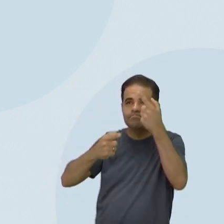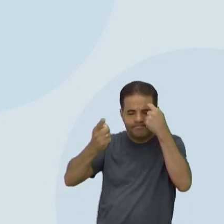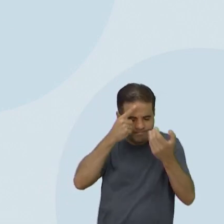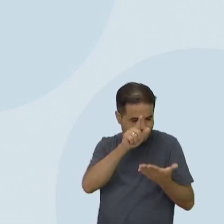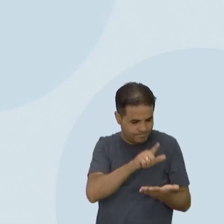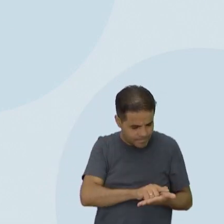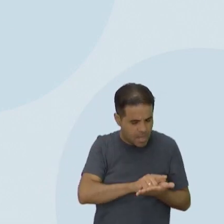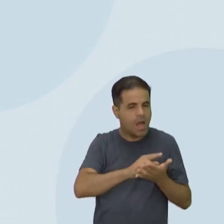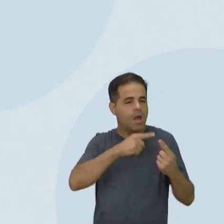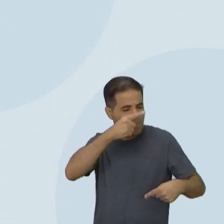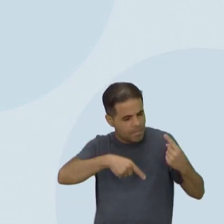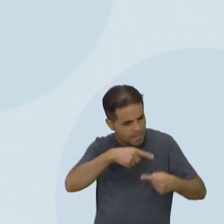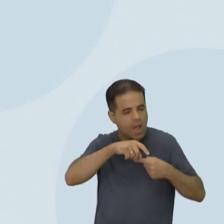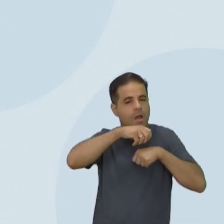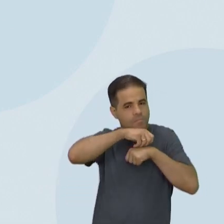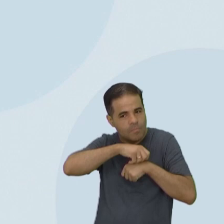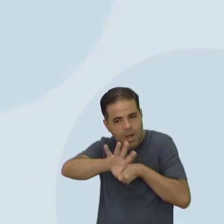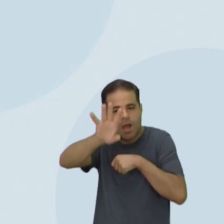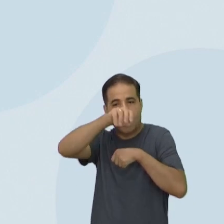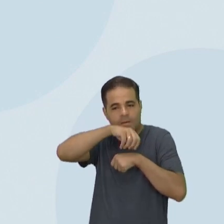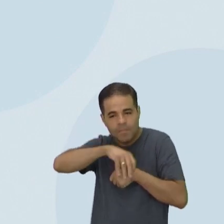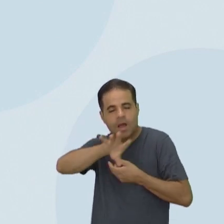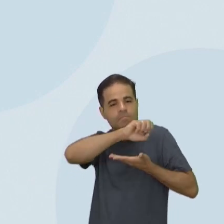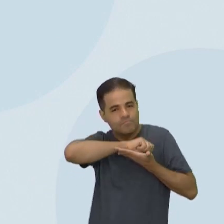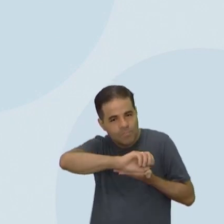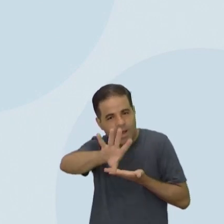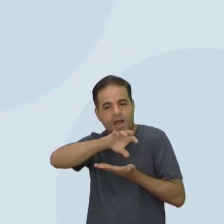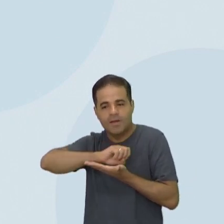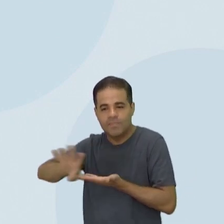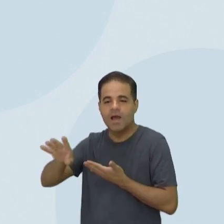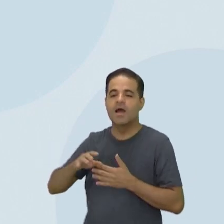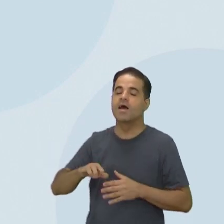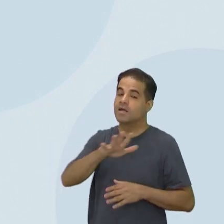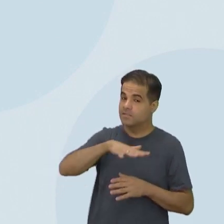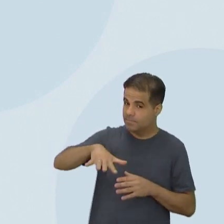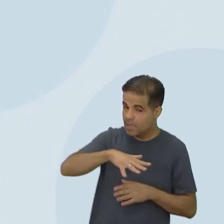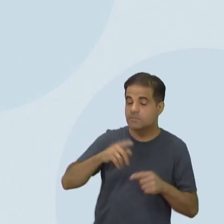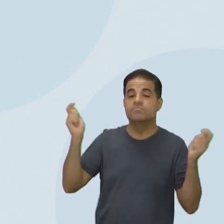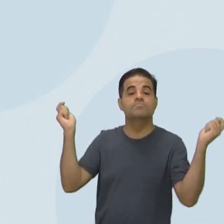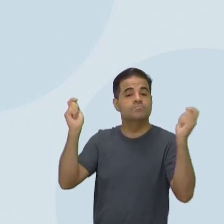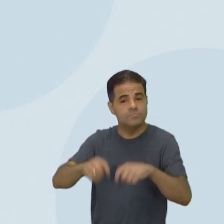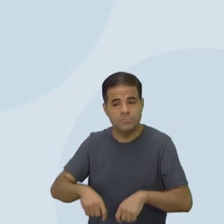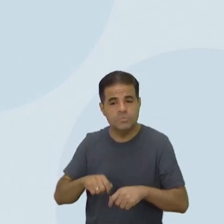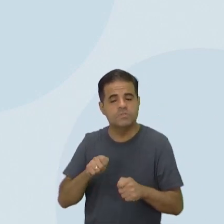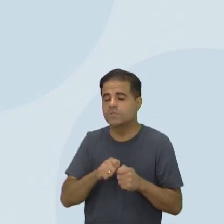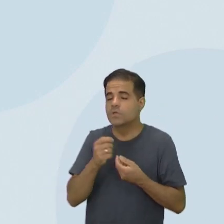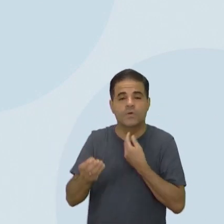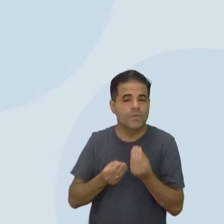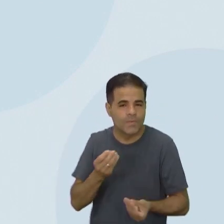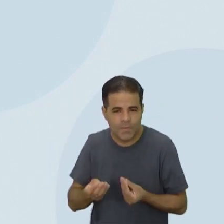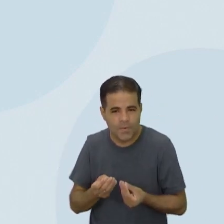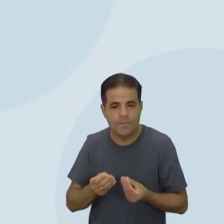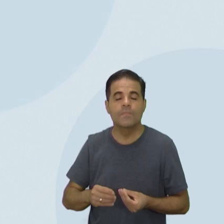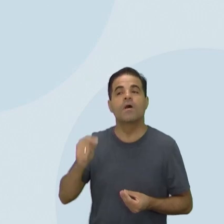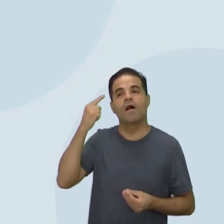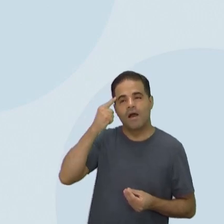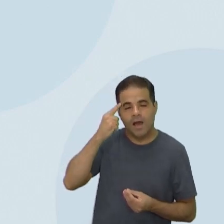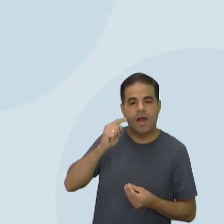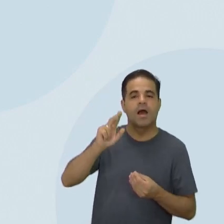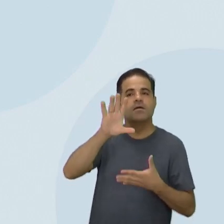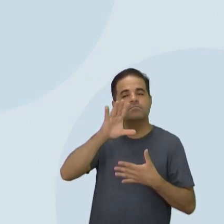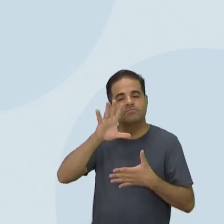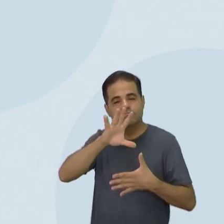possam debater tudo aquilo que eles colocaram no papel. E daí, essa parte, ela pode ser feita através de um